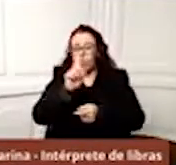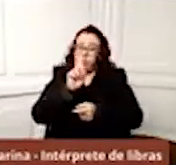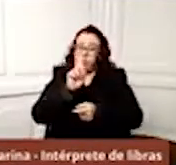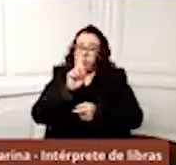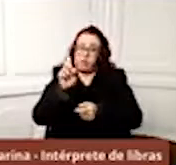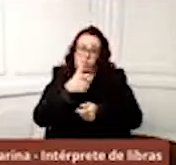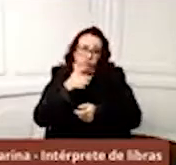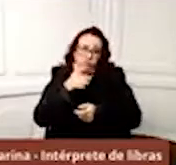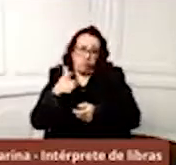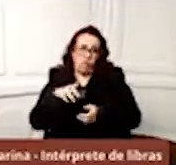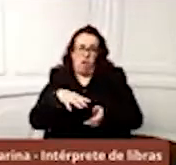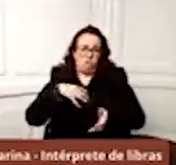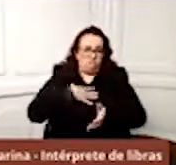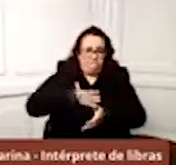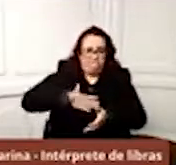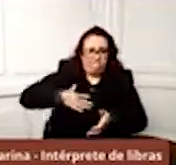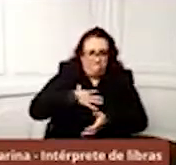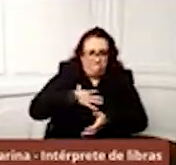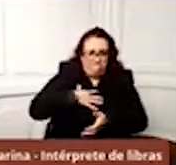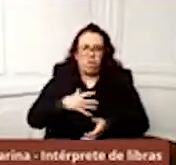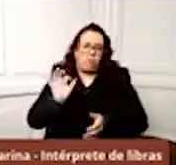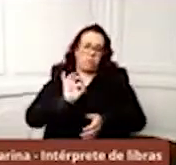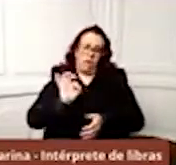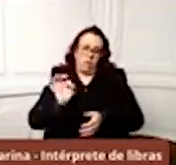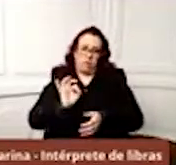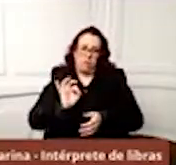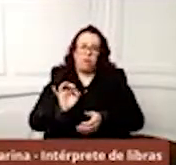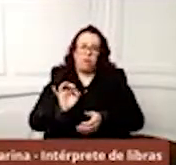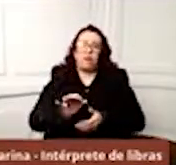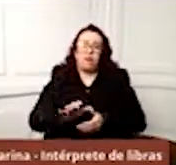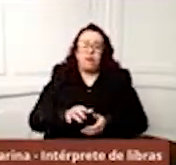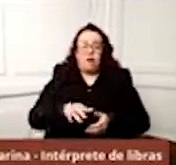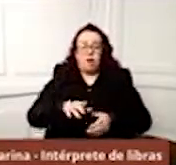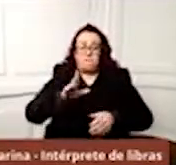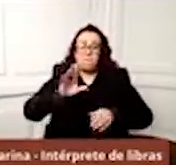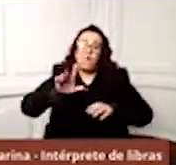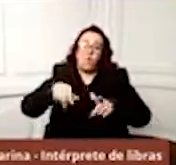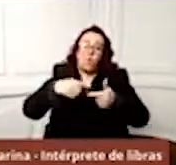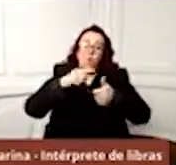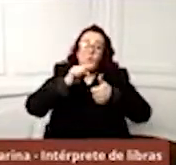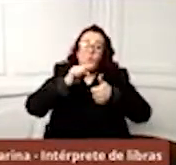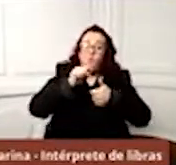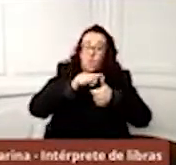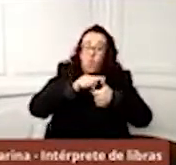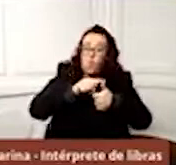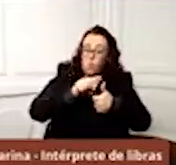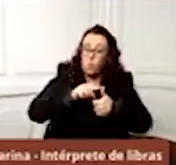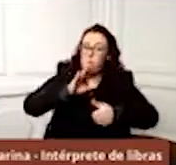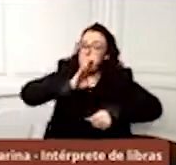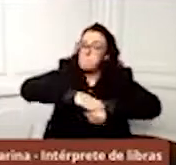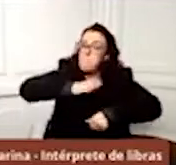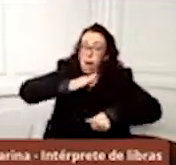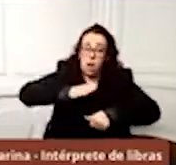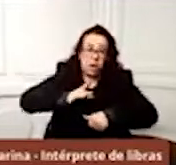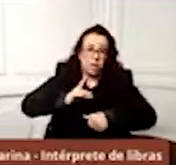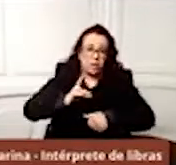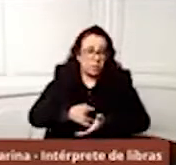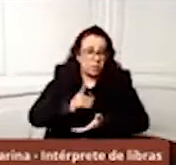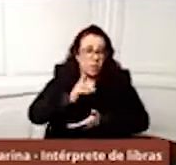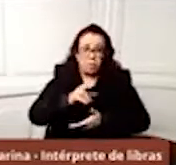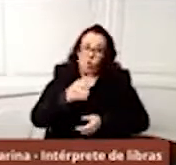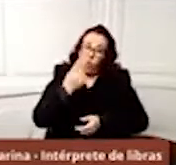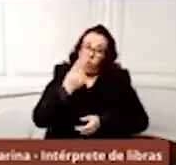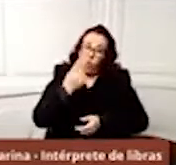mas dentre os sintomas, o mais frequente é tosse. Então, 1 de cada 4 casos de